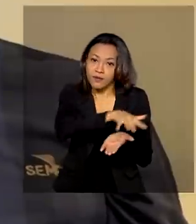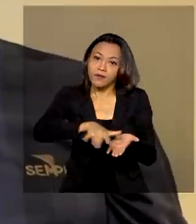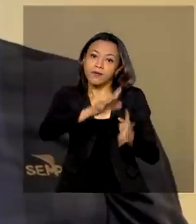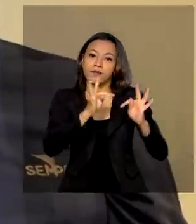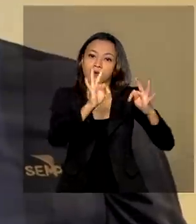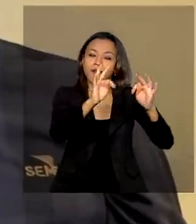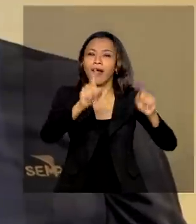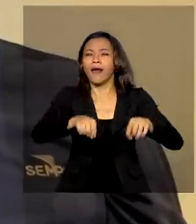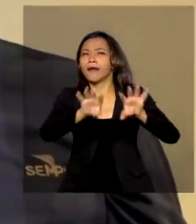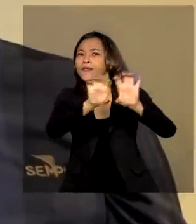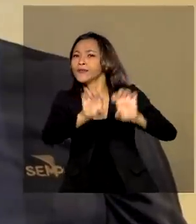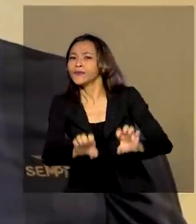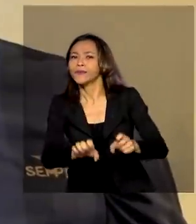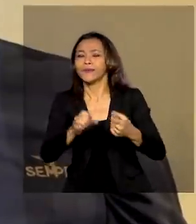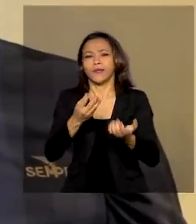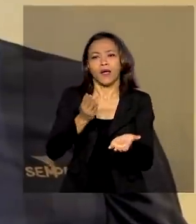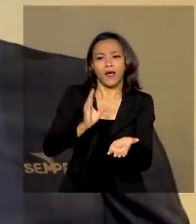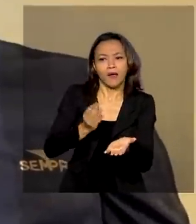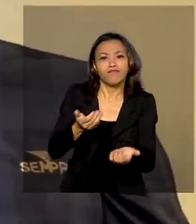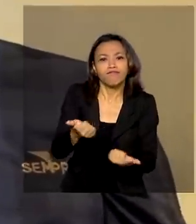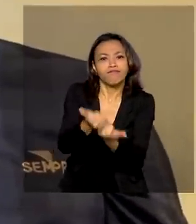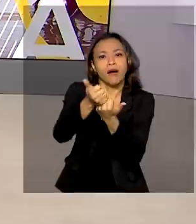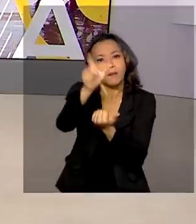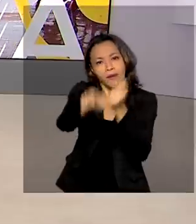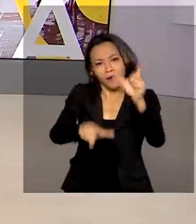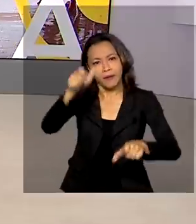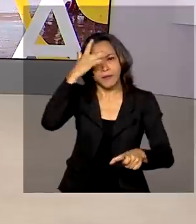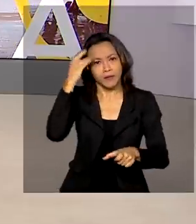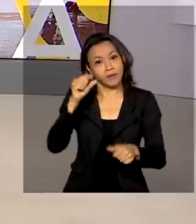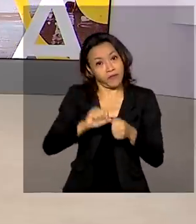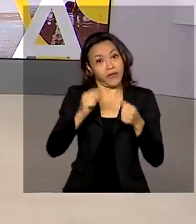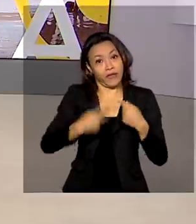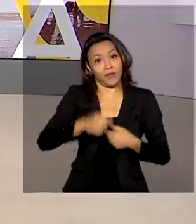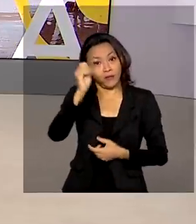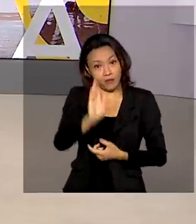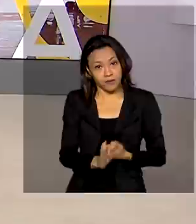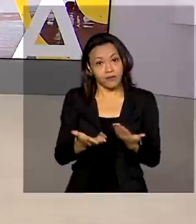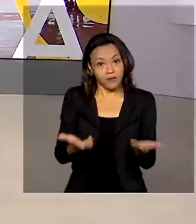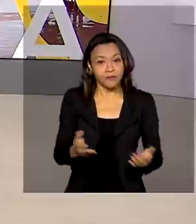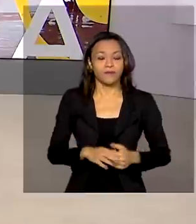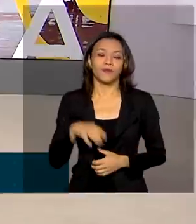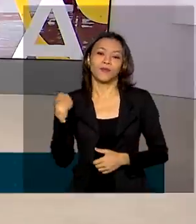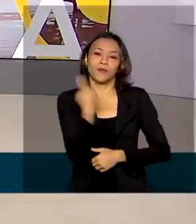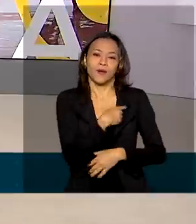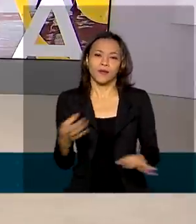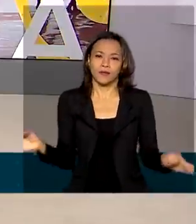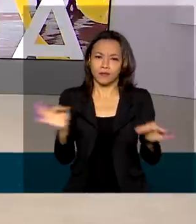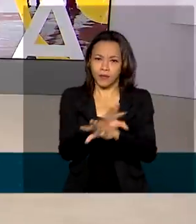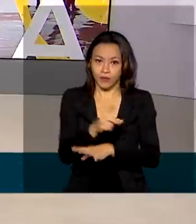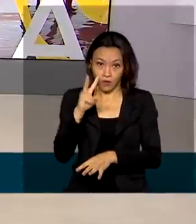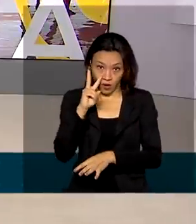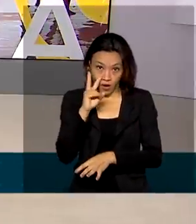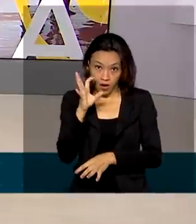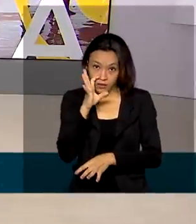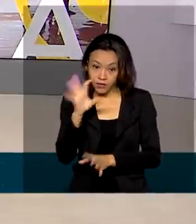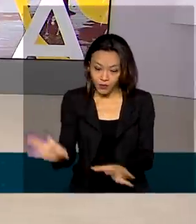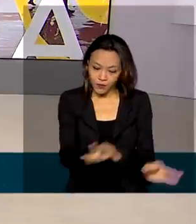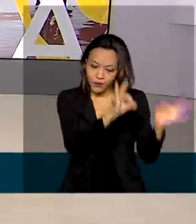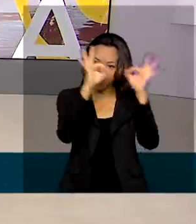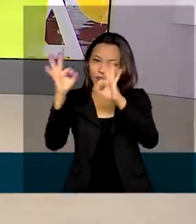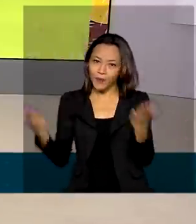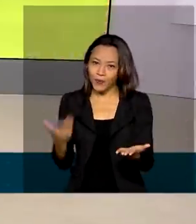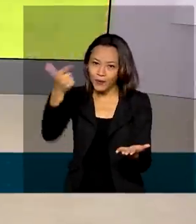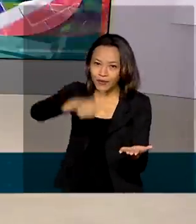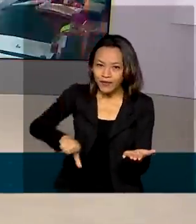seja estrutural em pessoas não é realizado no Brasil o Brasil em dia termina aqui as reportagens de hoje você confere